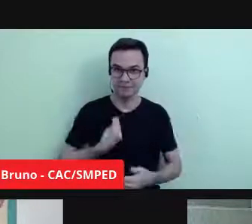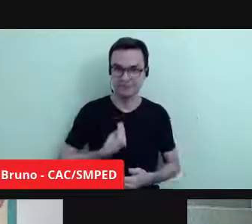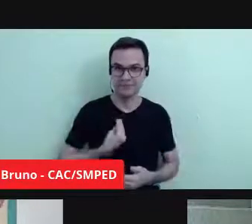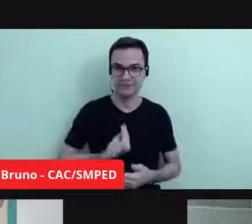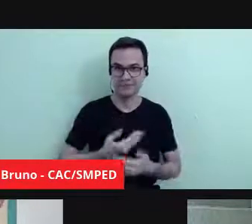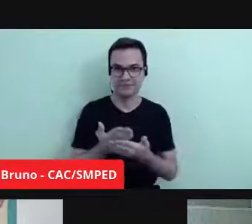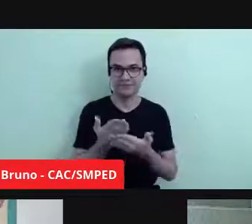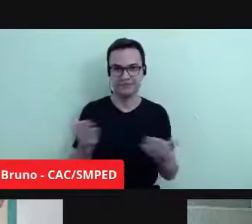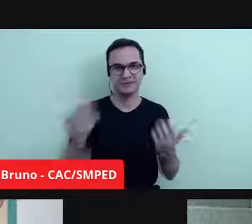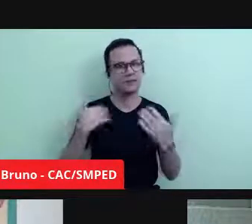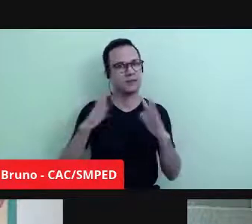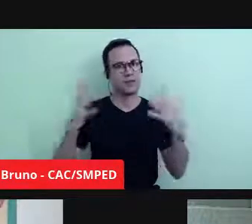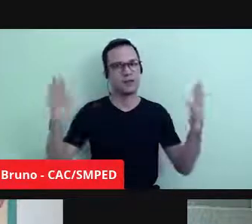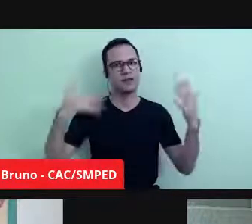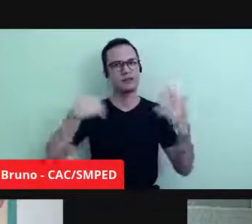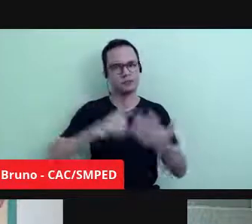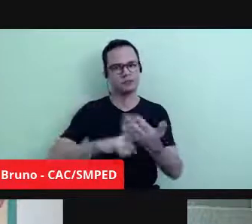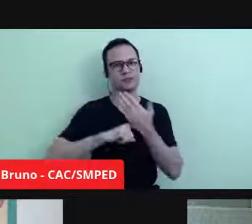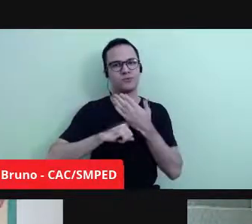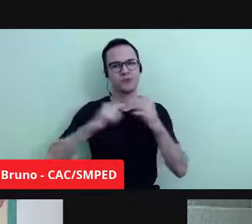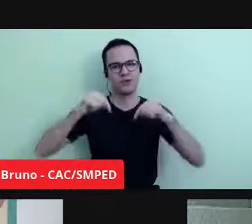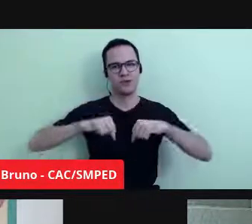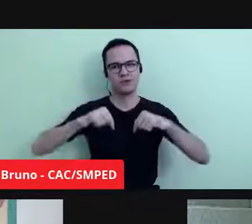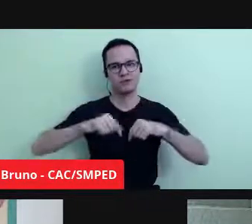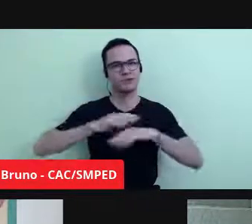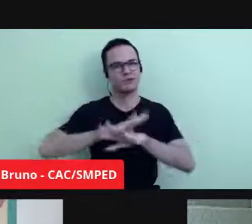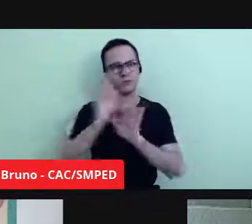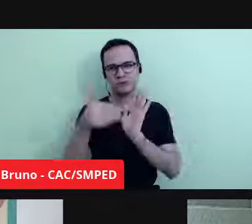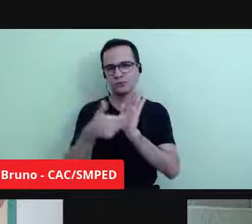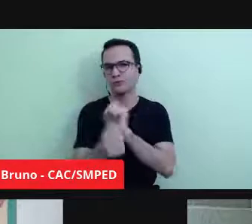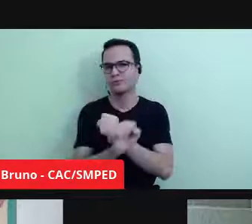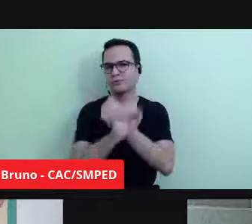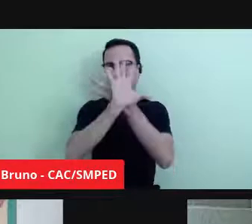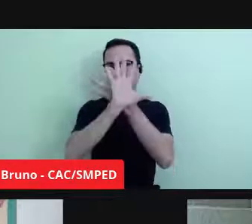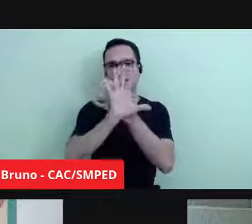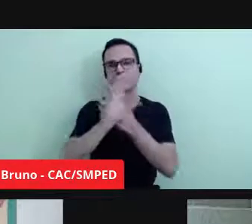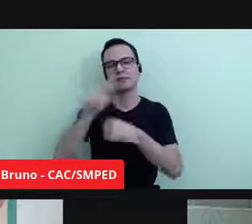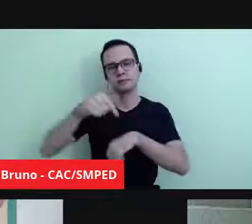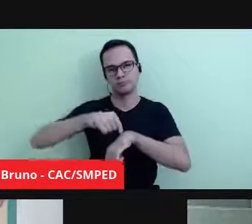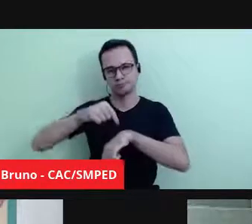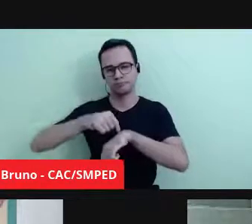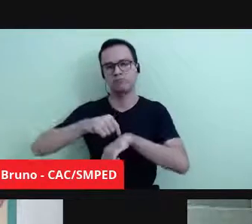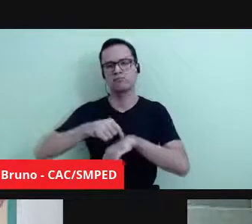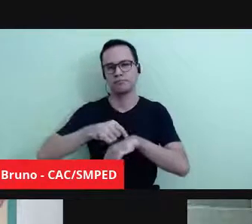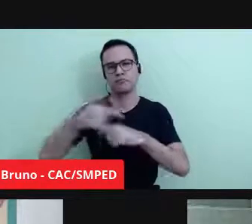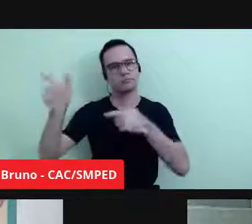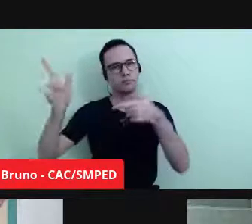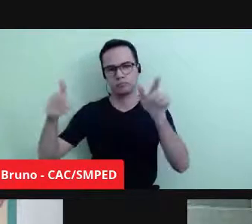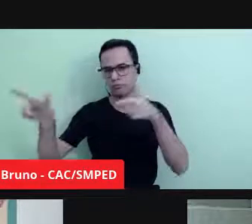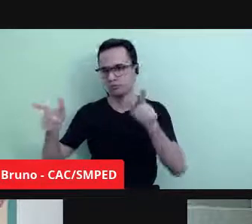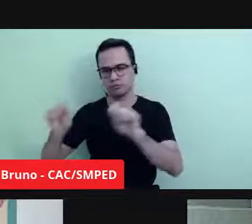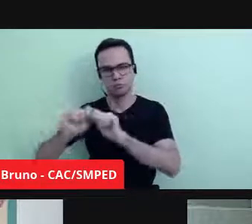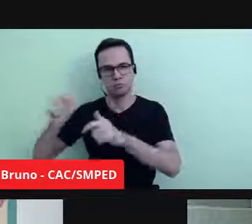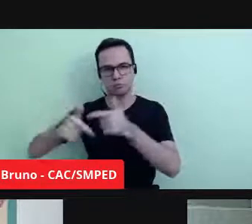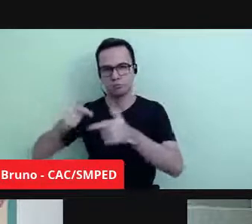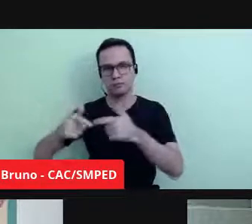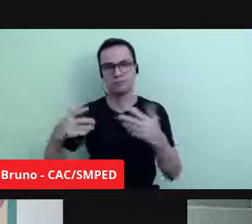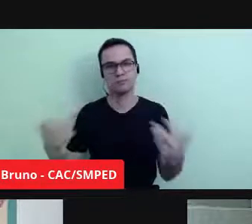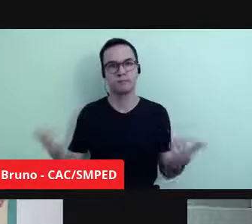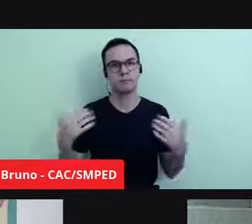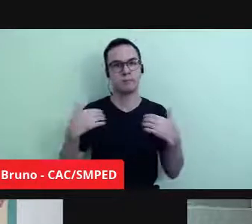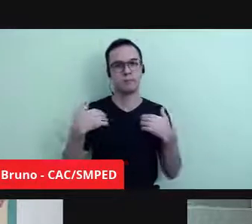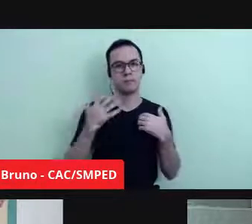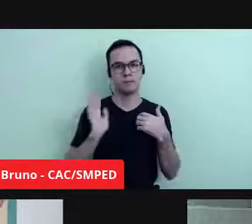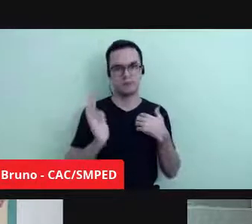que abrilhantaram muito todas as nossas lives, eles têm horário, né, para outros eventos. Então eu vou fazer o seguinte,